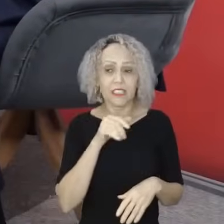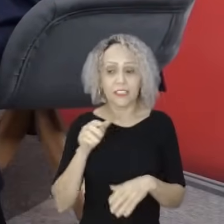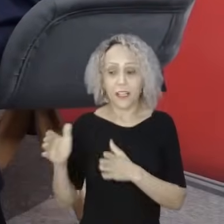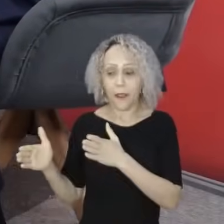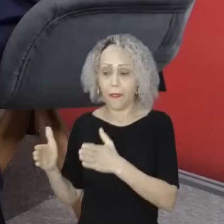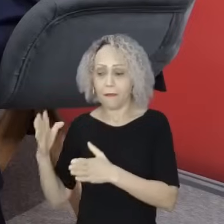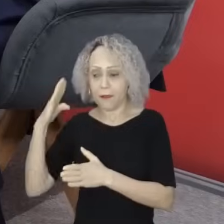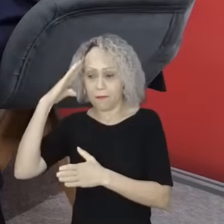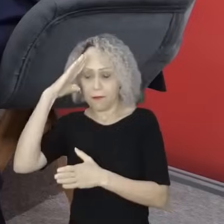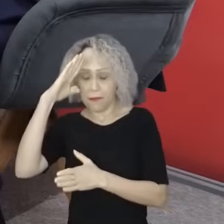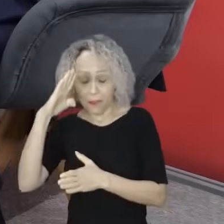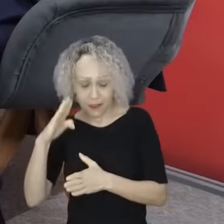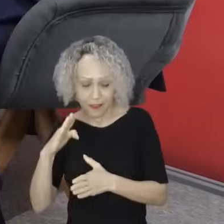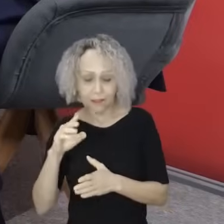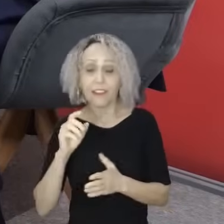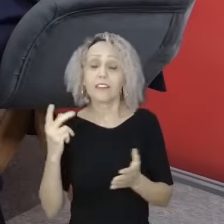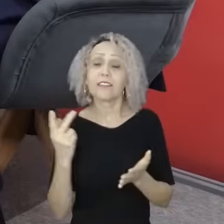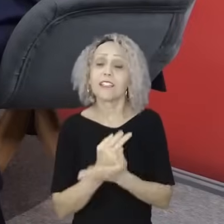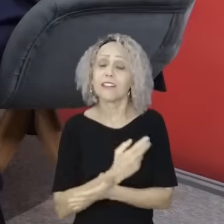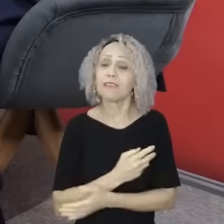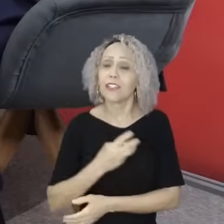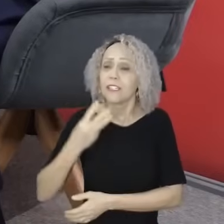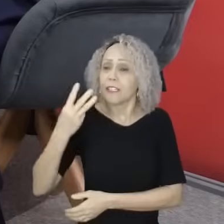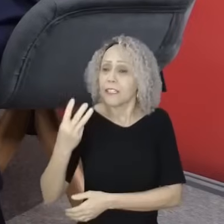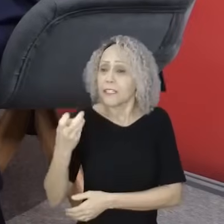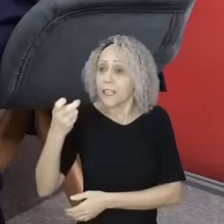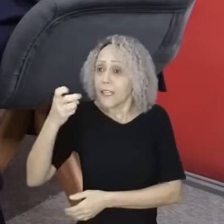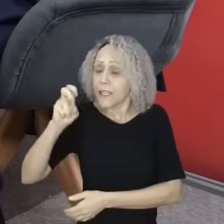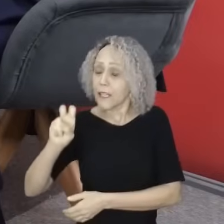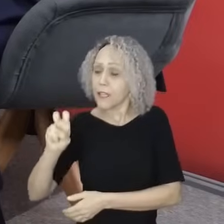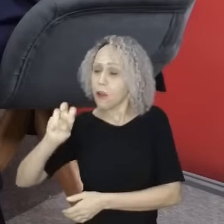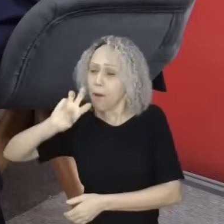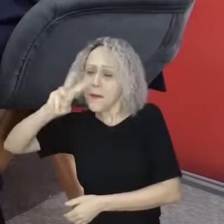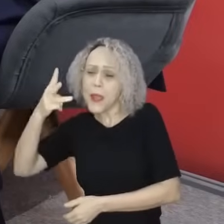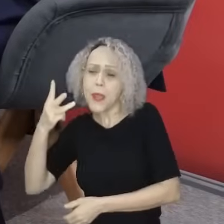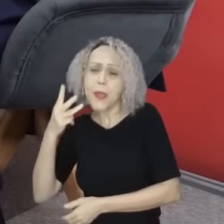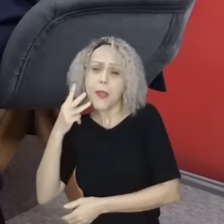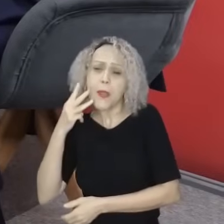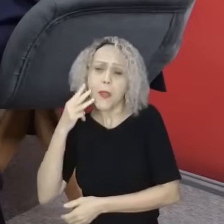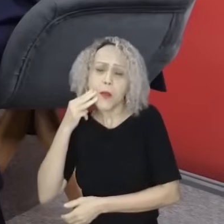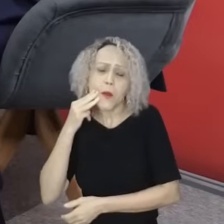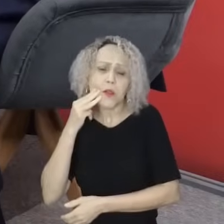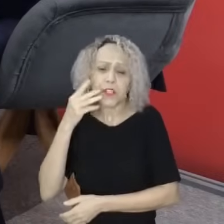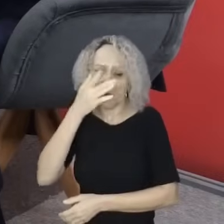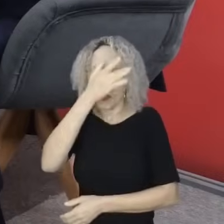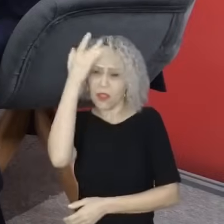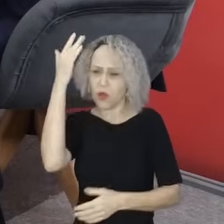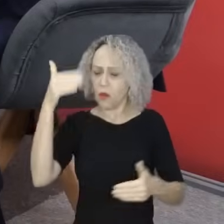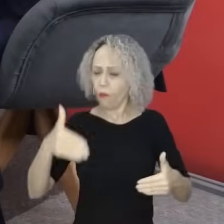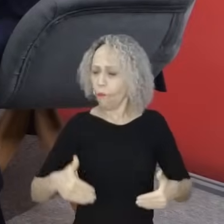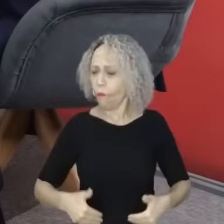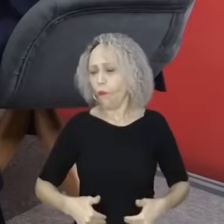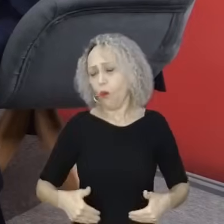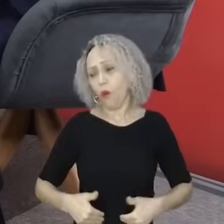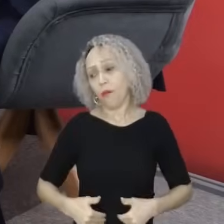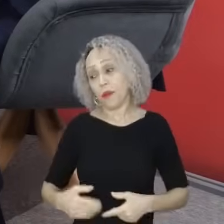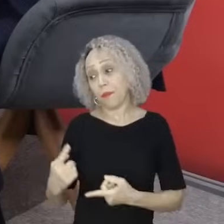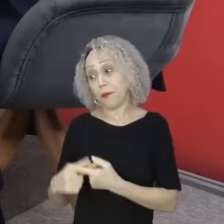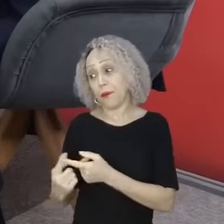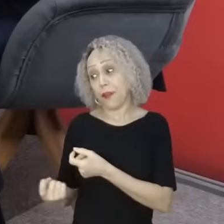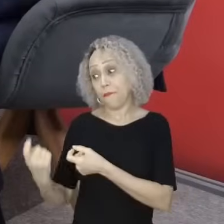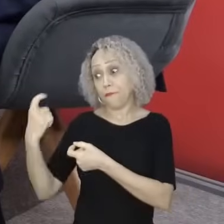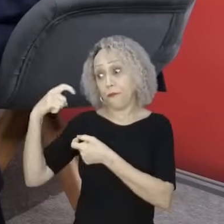encontramos 35 milhões de pessoas passando fome novamente no nosso país. Então, obviamente que esse